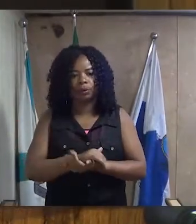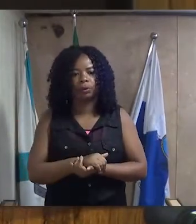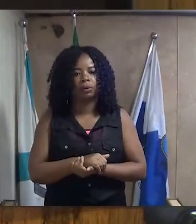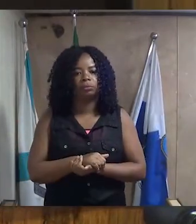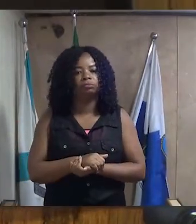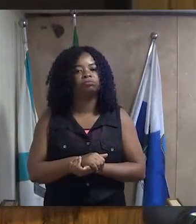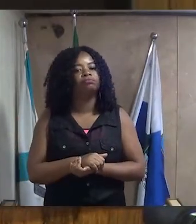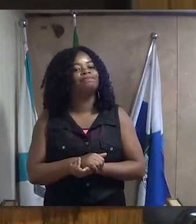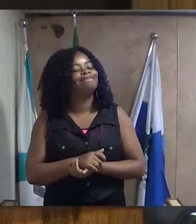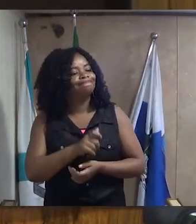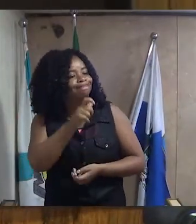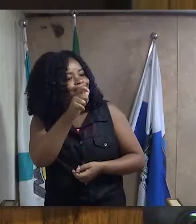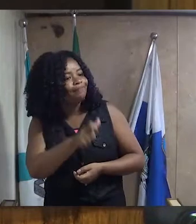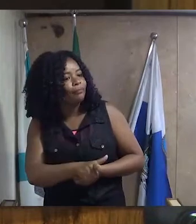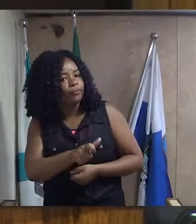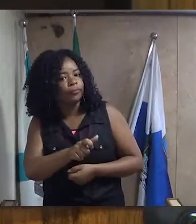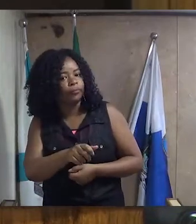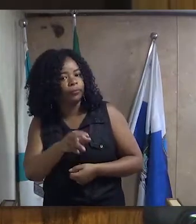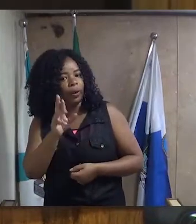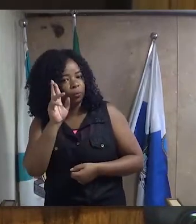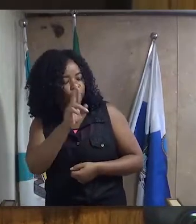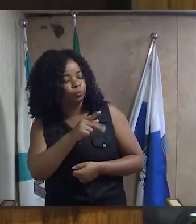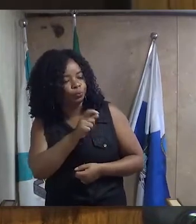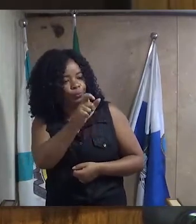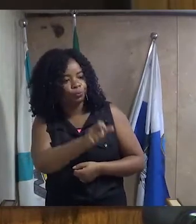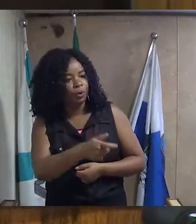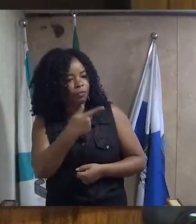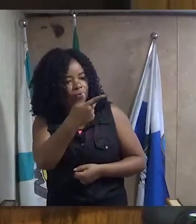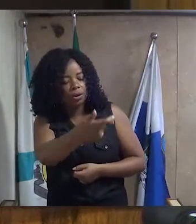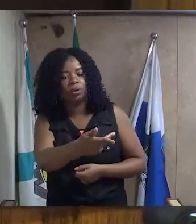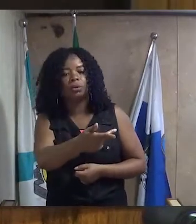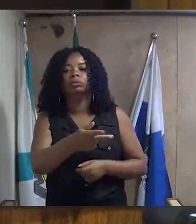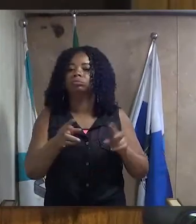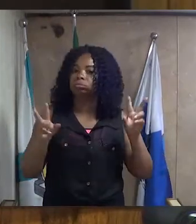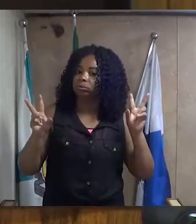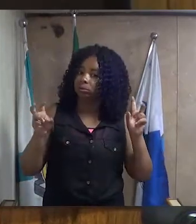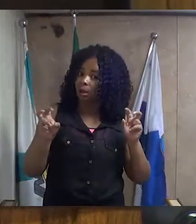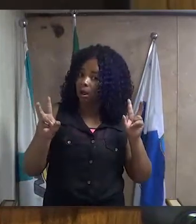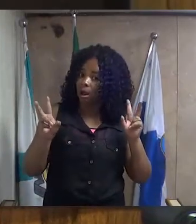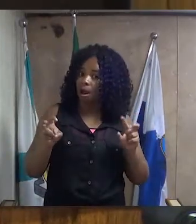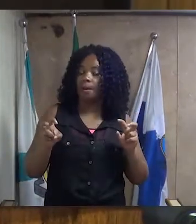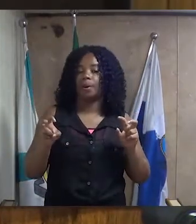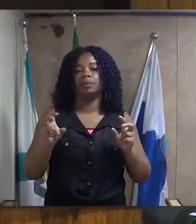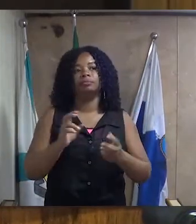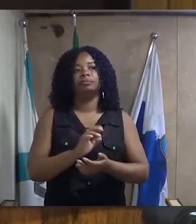Vossa Excelência, que acabou de falar sobre transporte público.